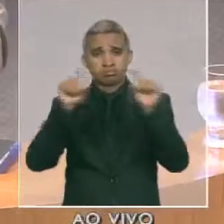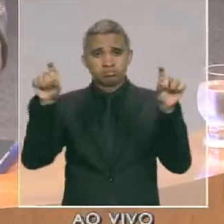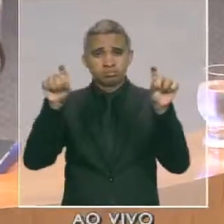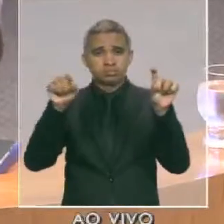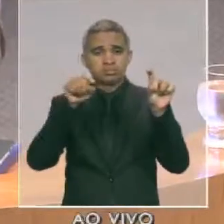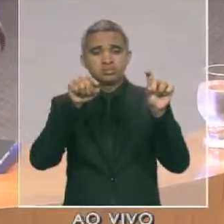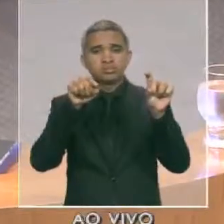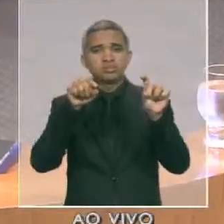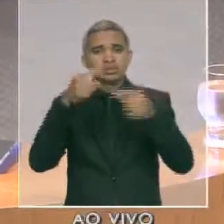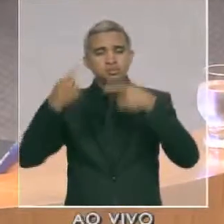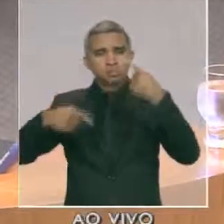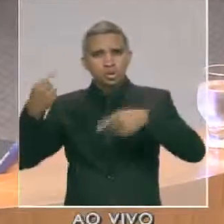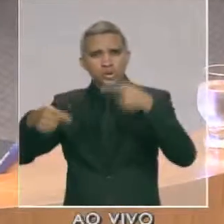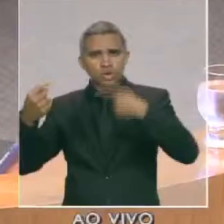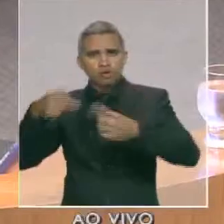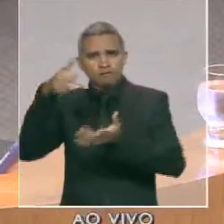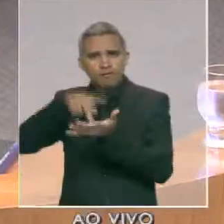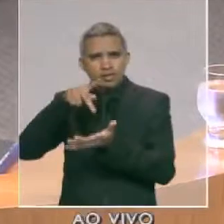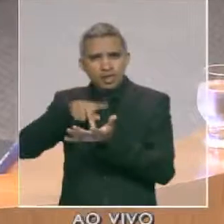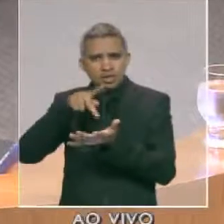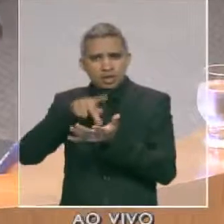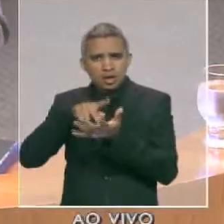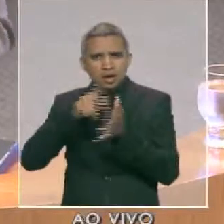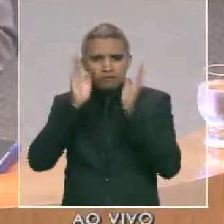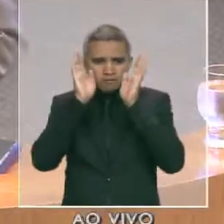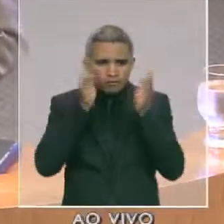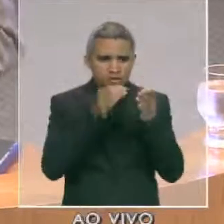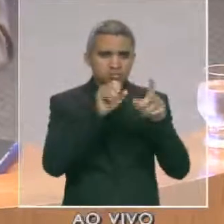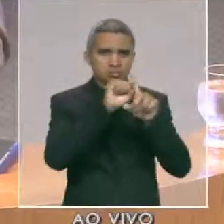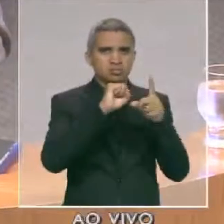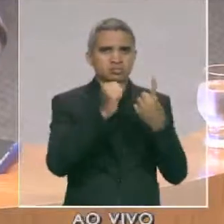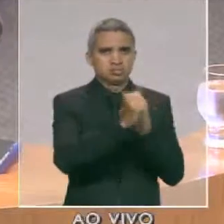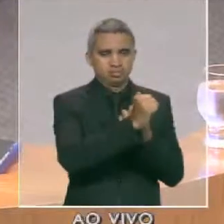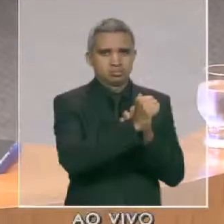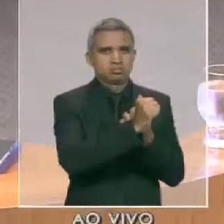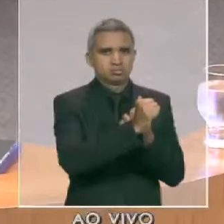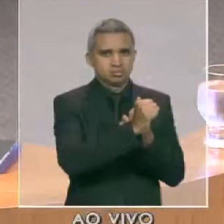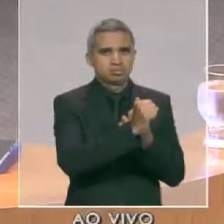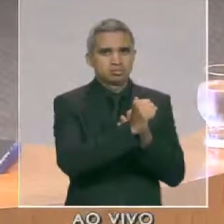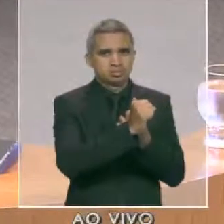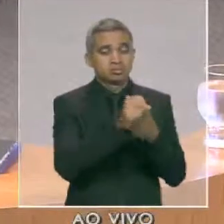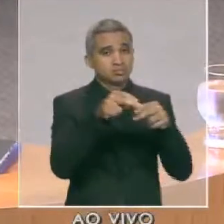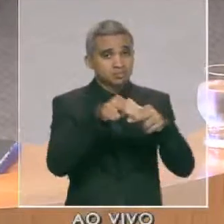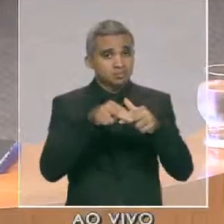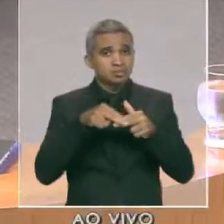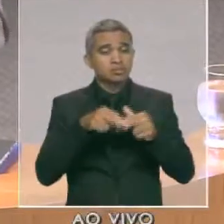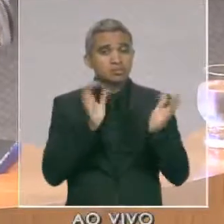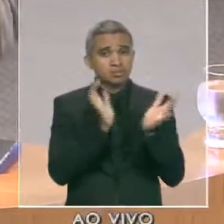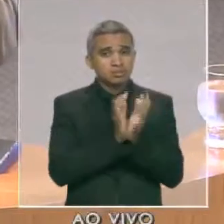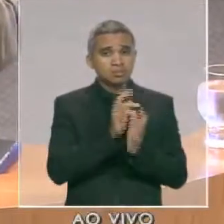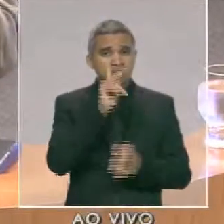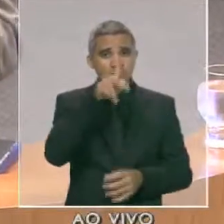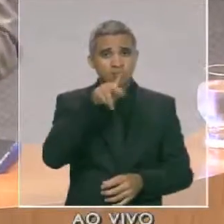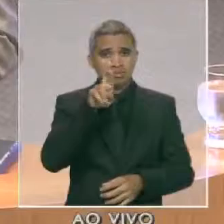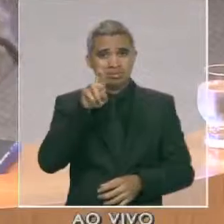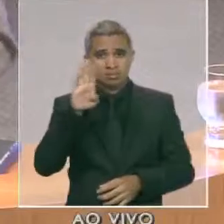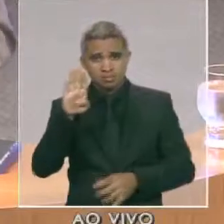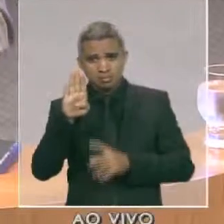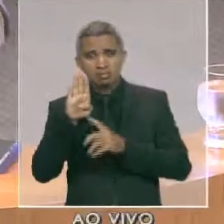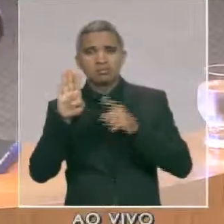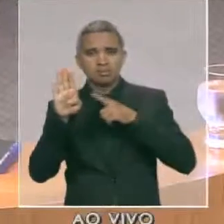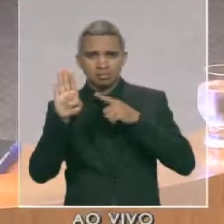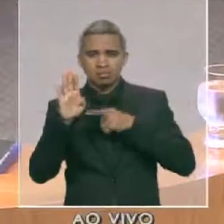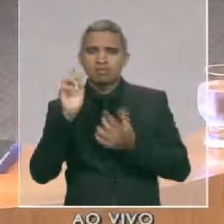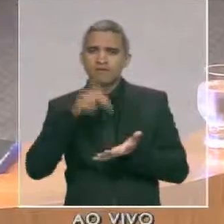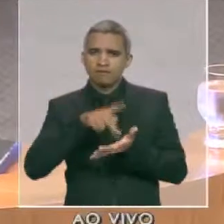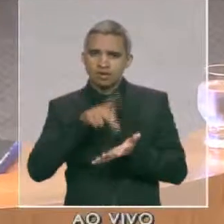verdadeira política é a política social. Nesse espírito, nessa condução, o PRB faz a verdadeira política, que é a